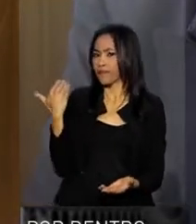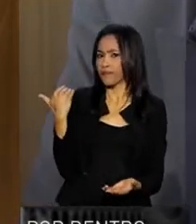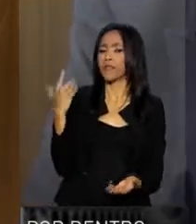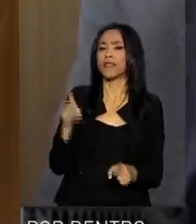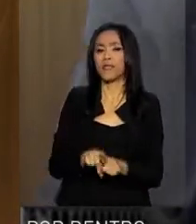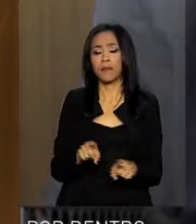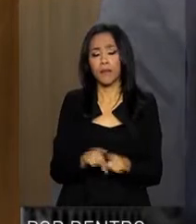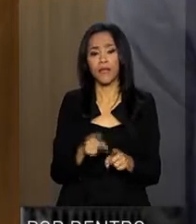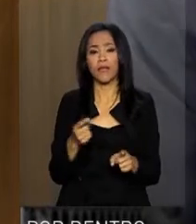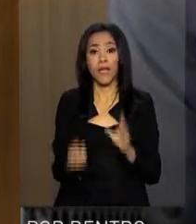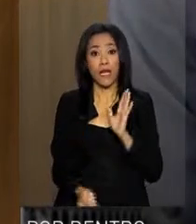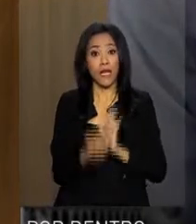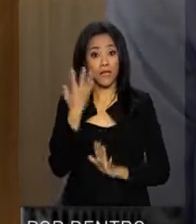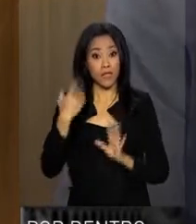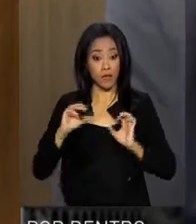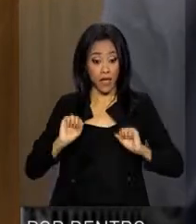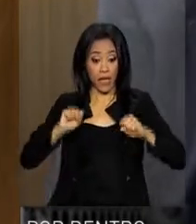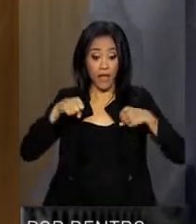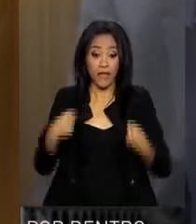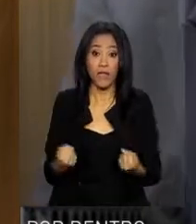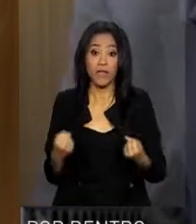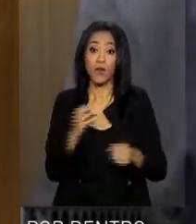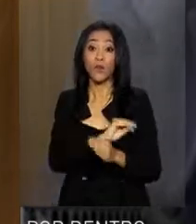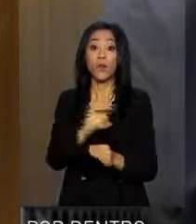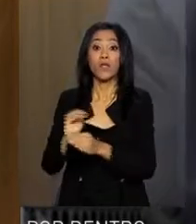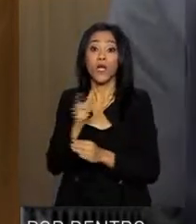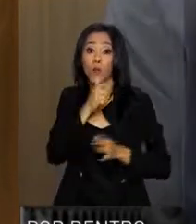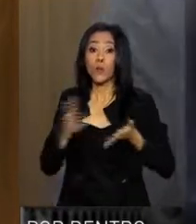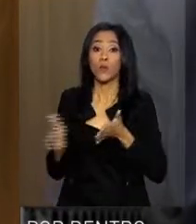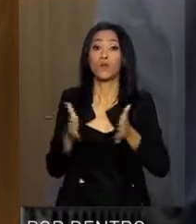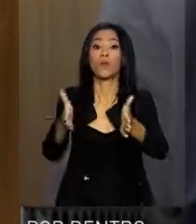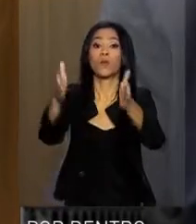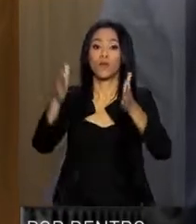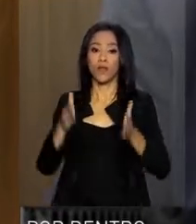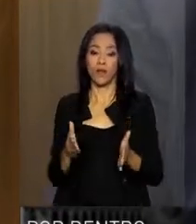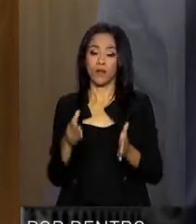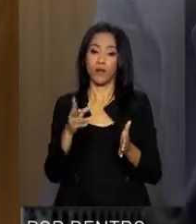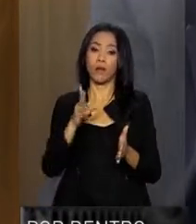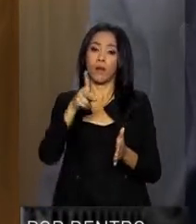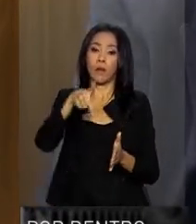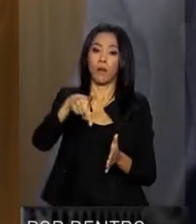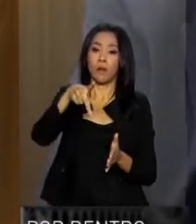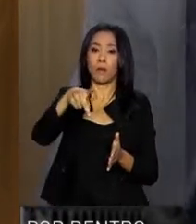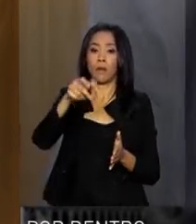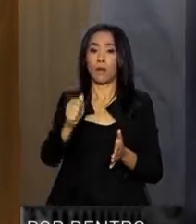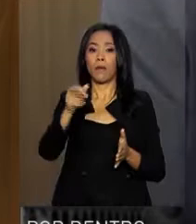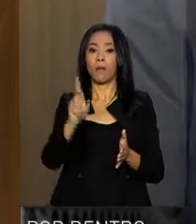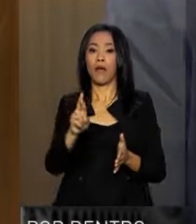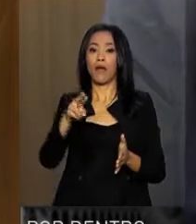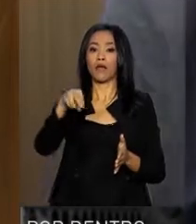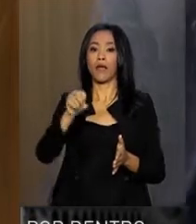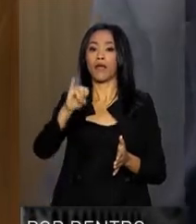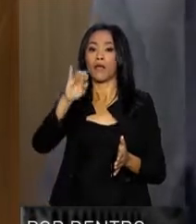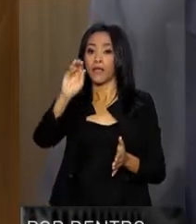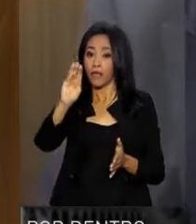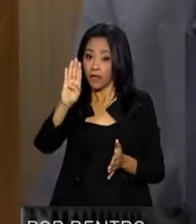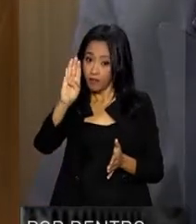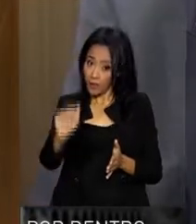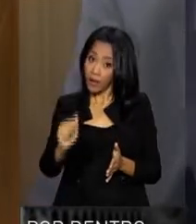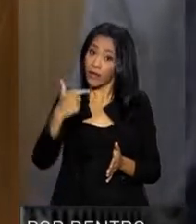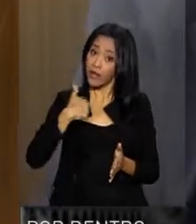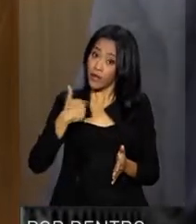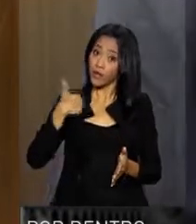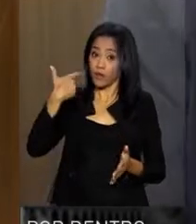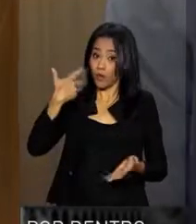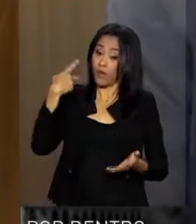revitalização do rio parnaíba e eu como sou político o deputado federal do maranhão eu consegui que